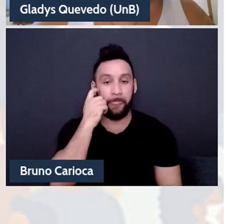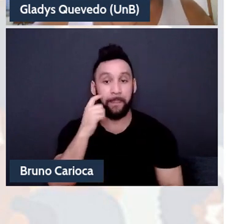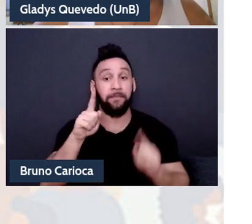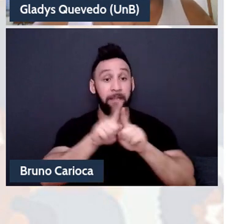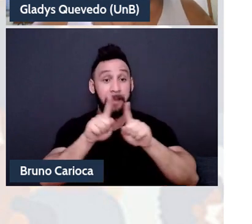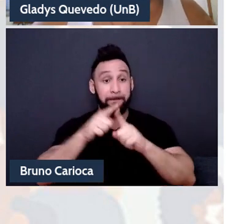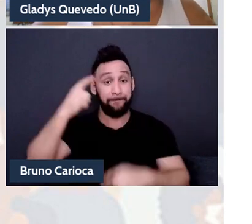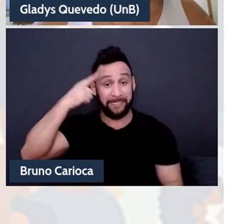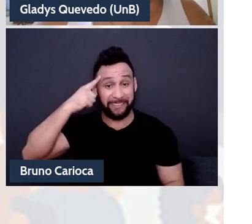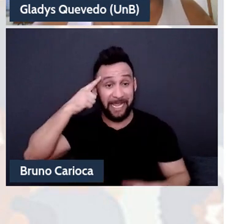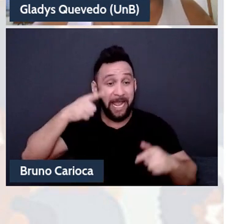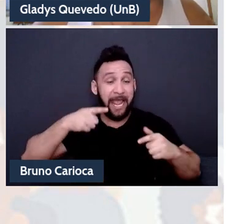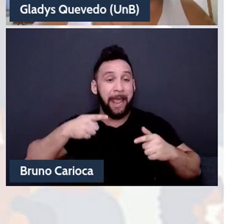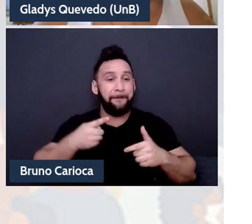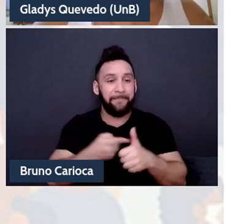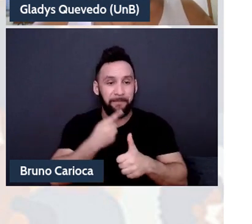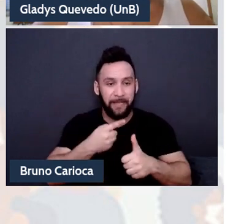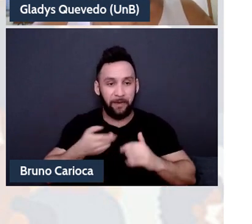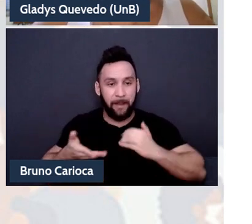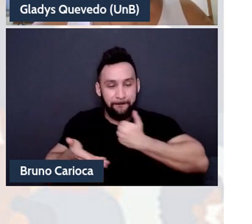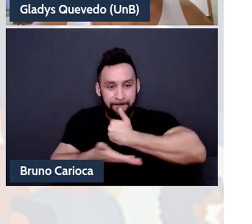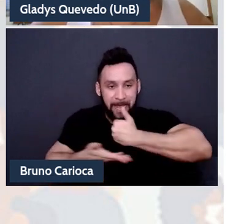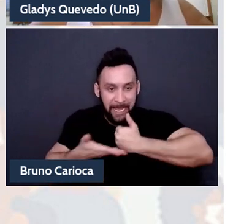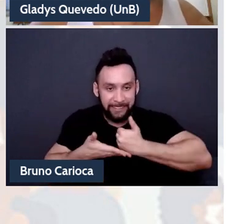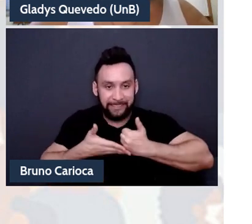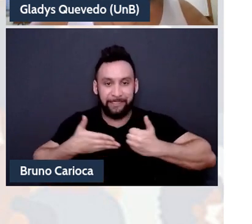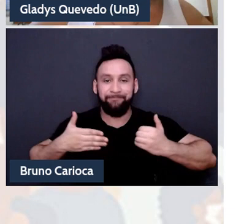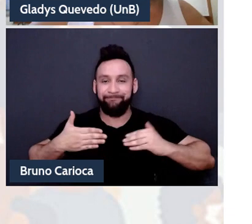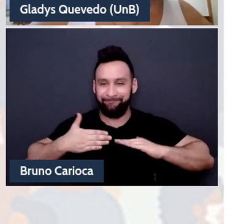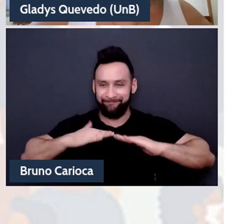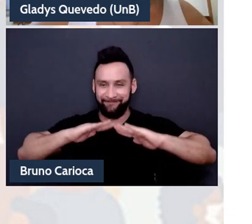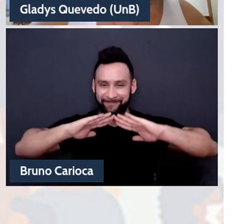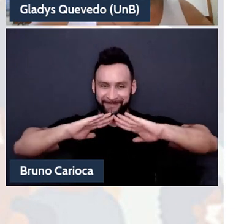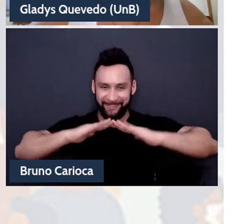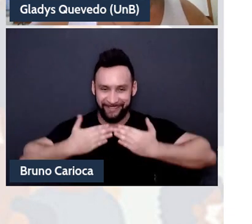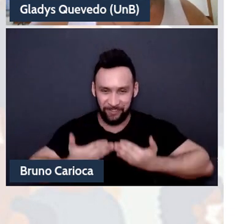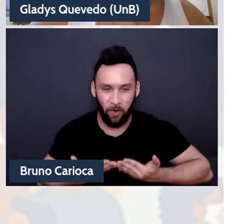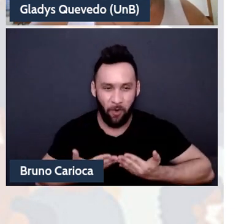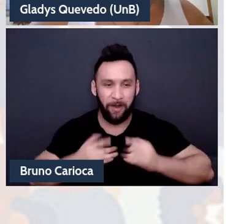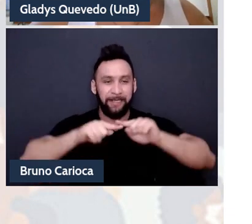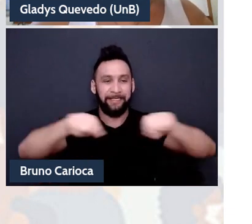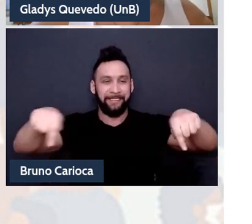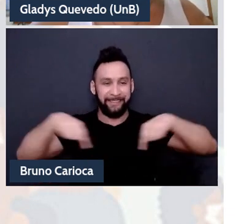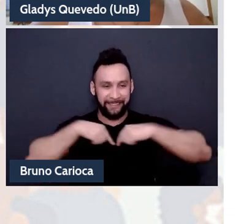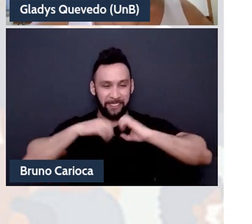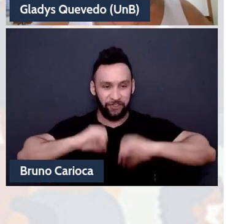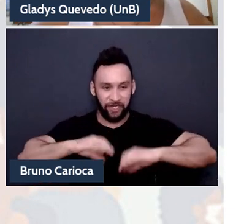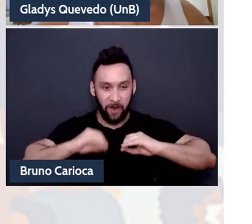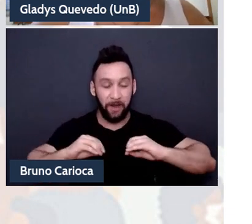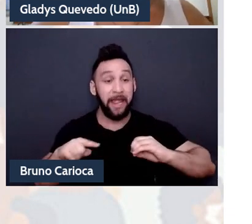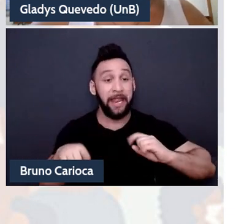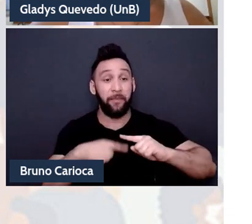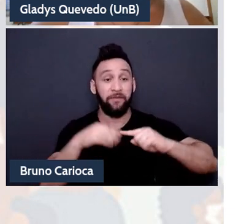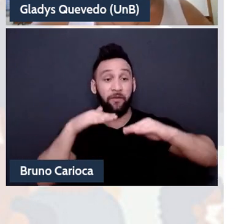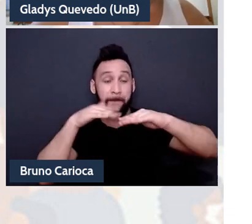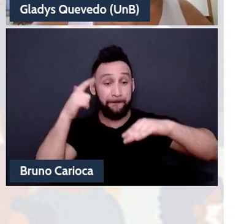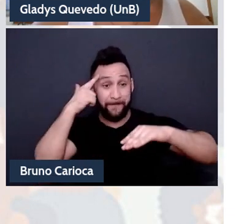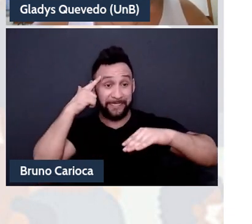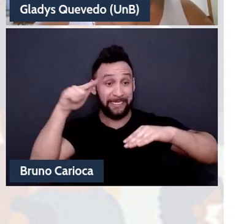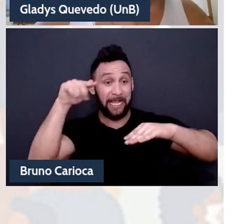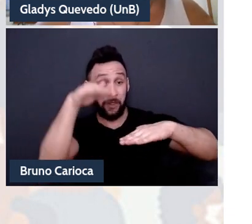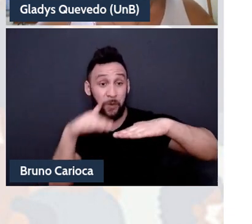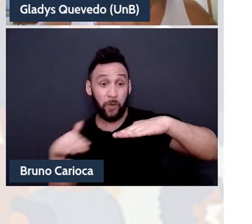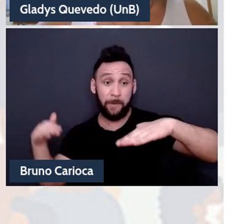Brasil, né? Eu não vou entrar muito no PNLD, não vai dar tempo, eu vou ficar mais, na